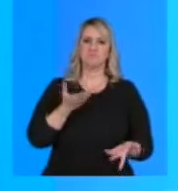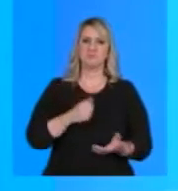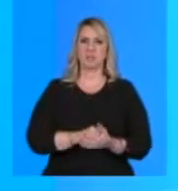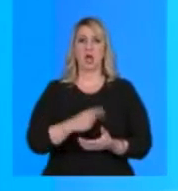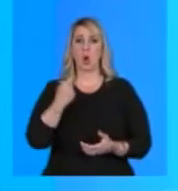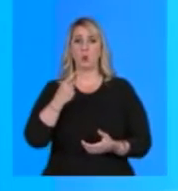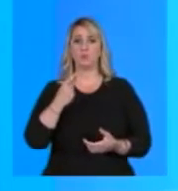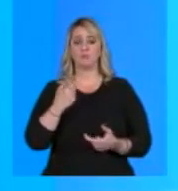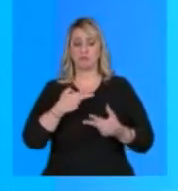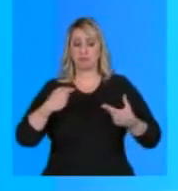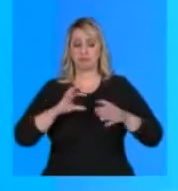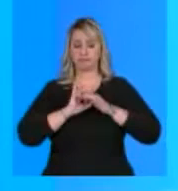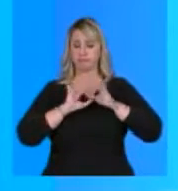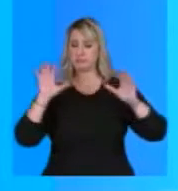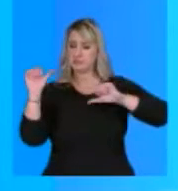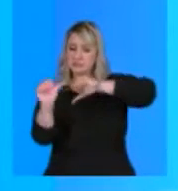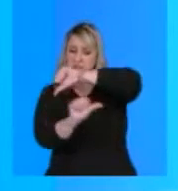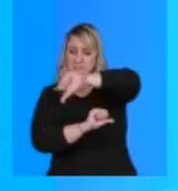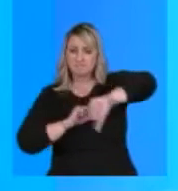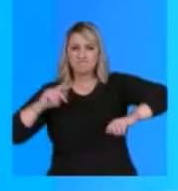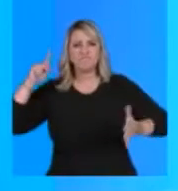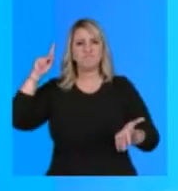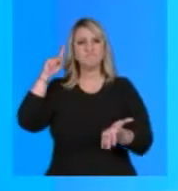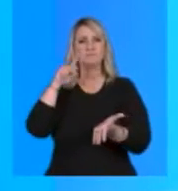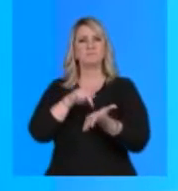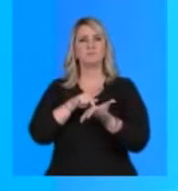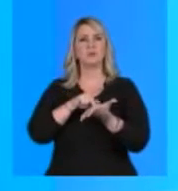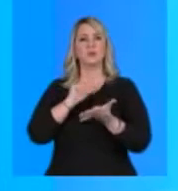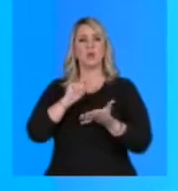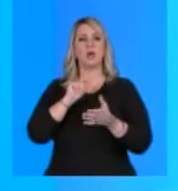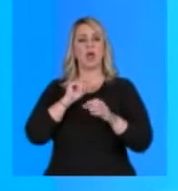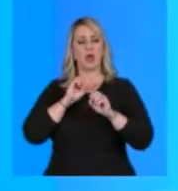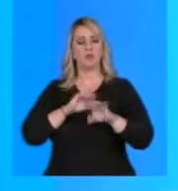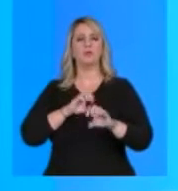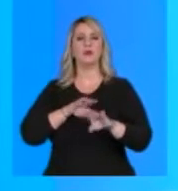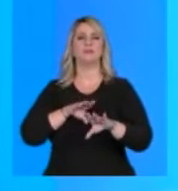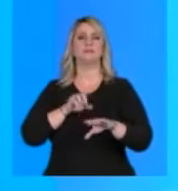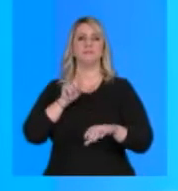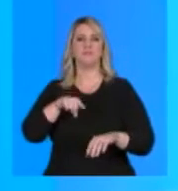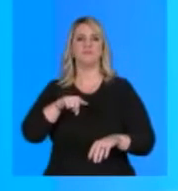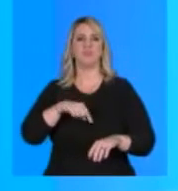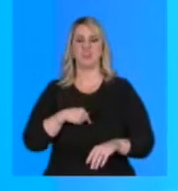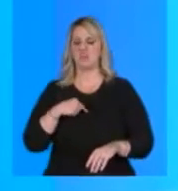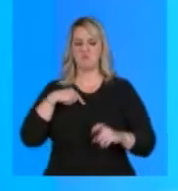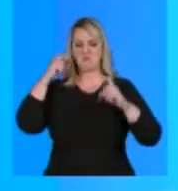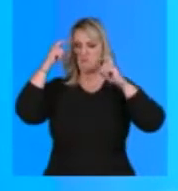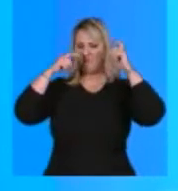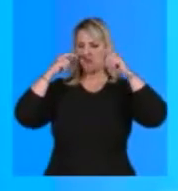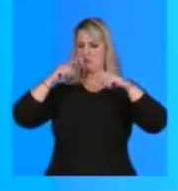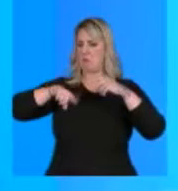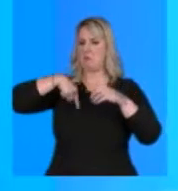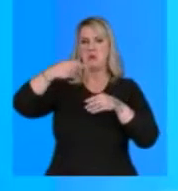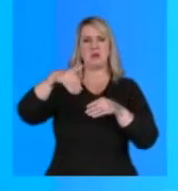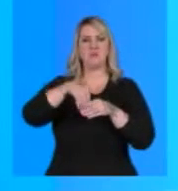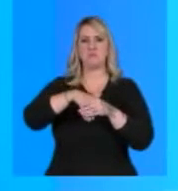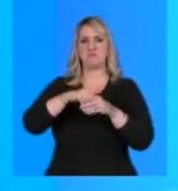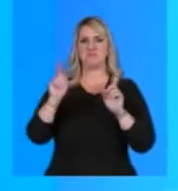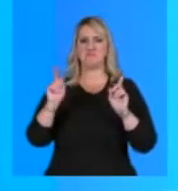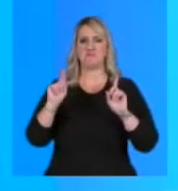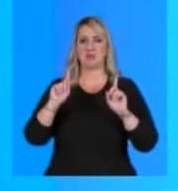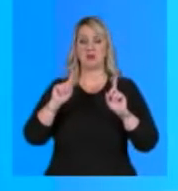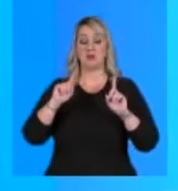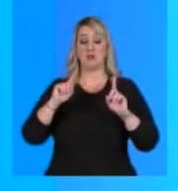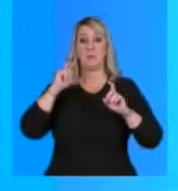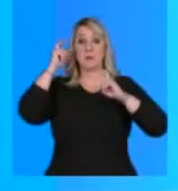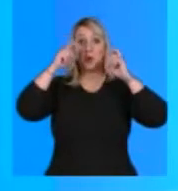liberta e transforma de fato a educação e não estou preocupado com a próxima eleição tão preocupado com a próxima